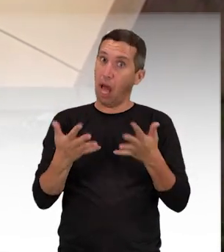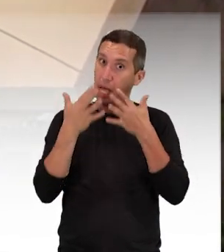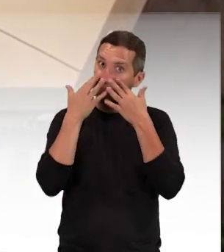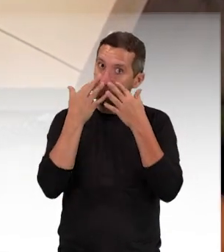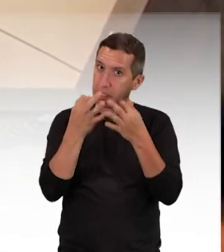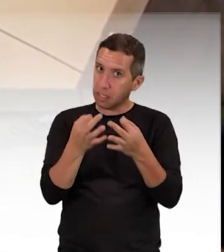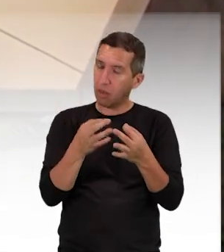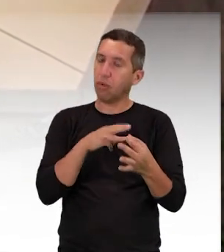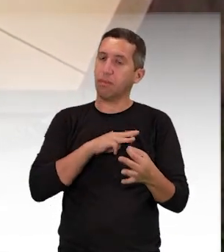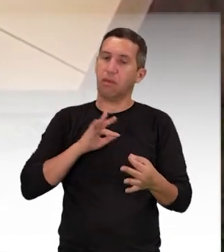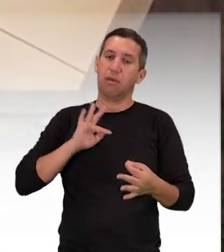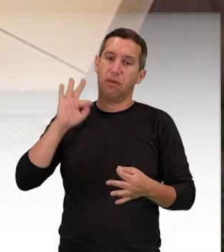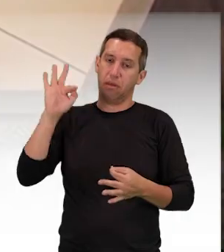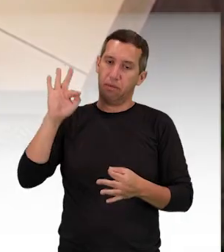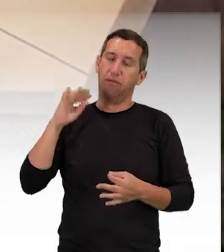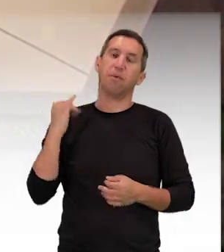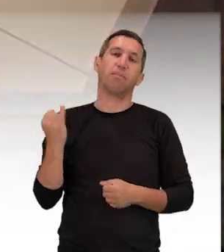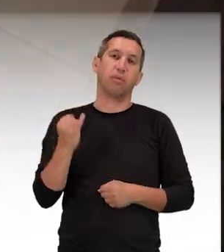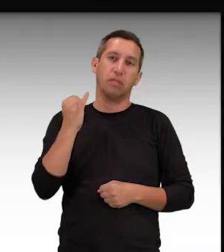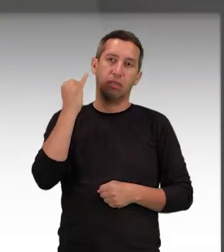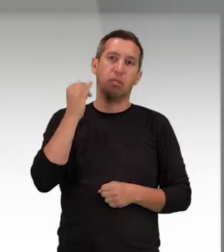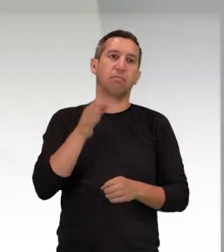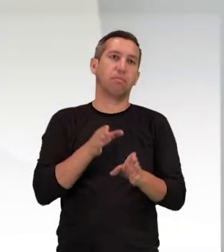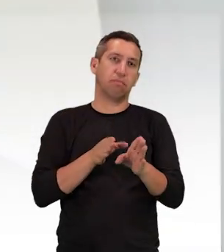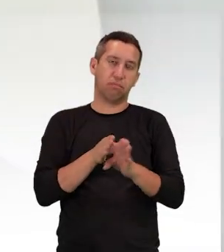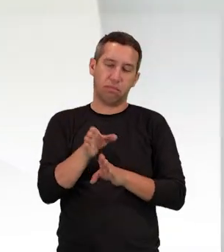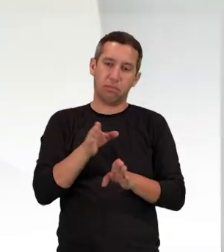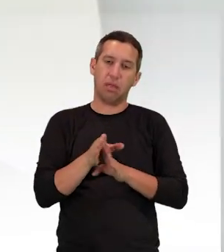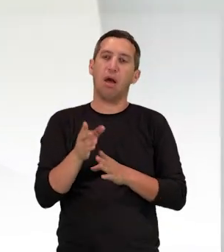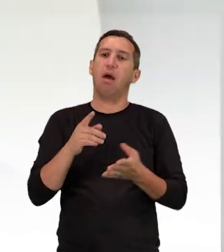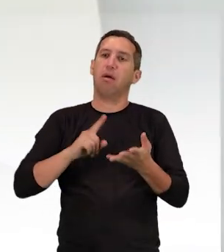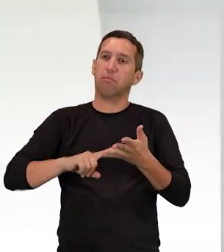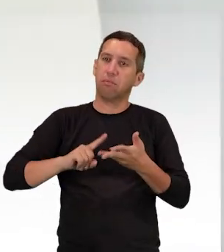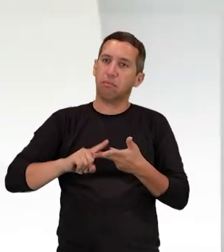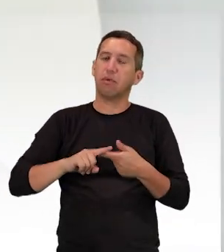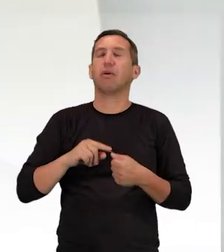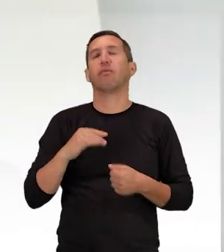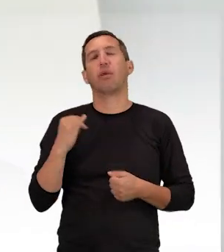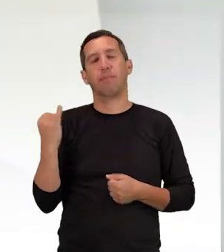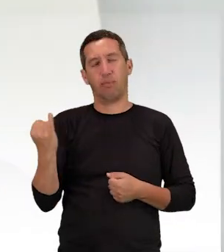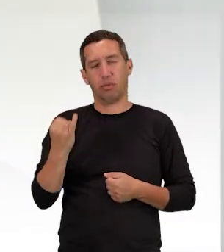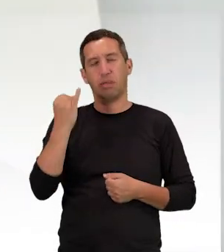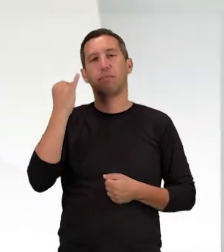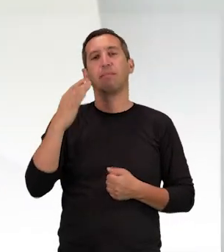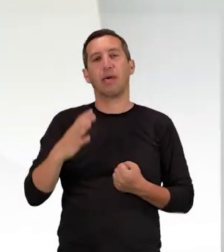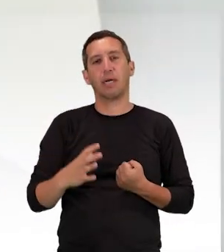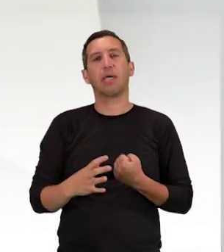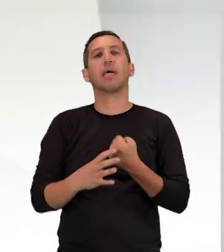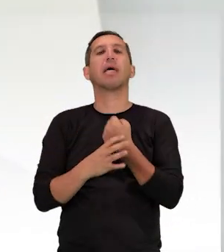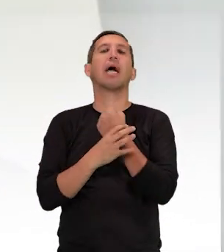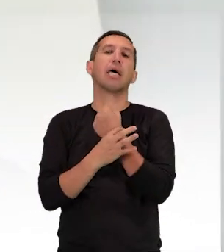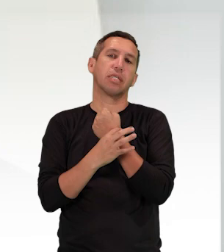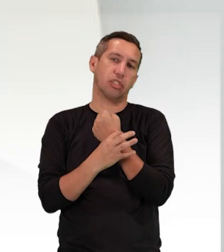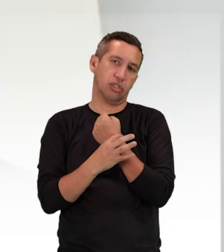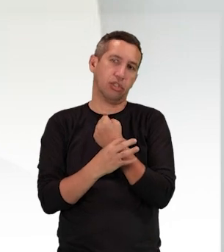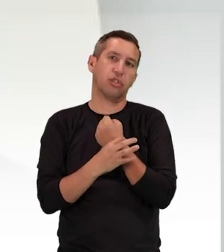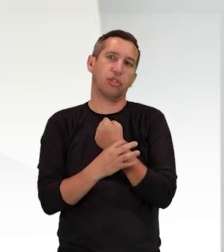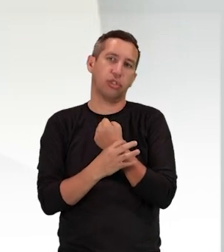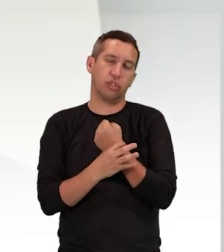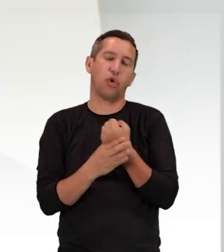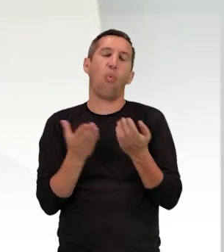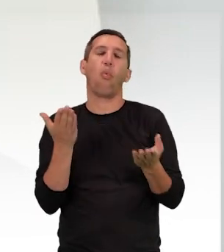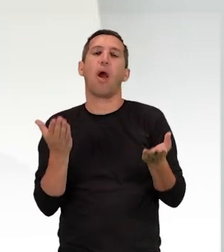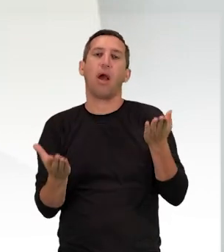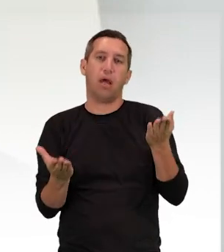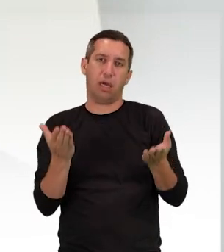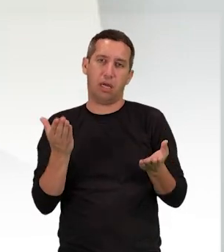nesse momento foi essencial. Então realmente essas recomendações, essas orientações, elas foram essenciais para garantir pelo